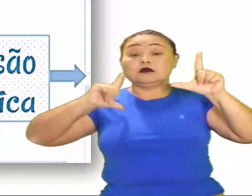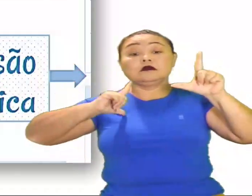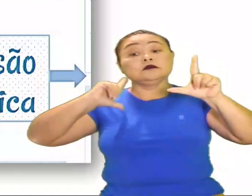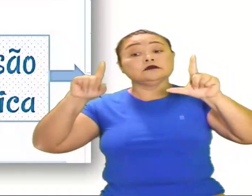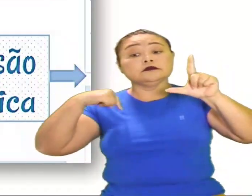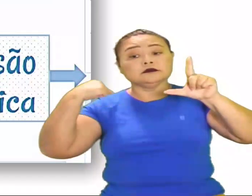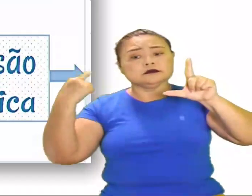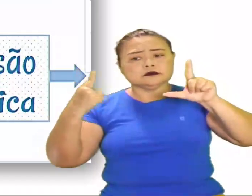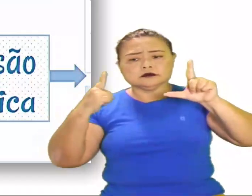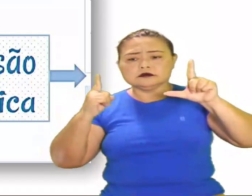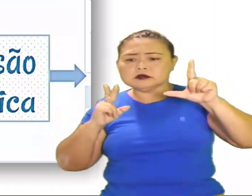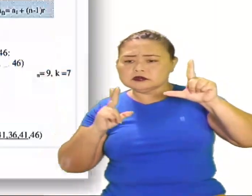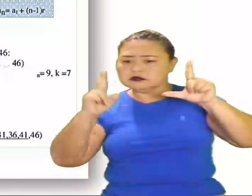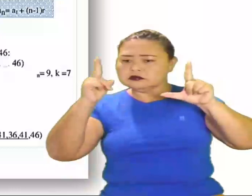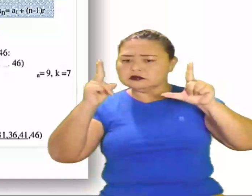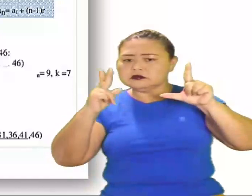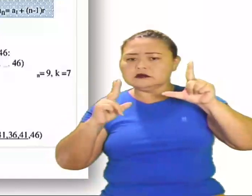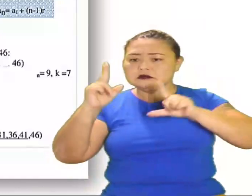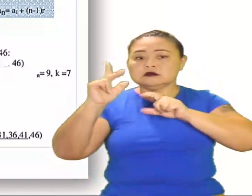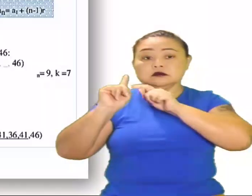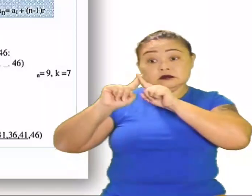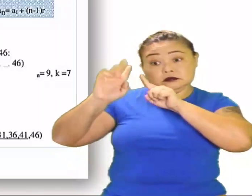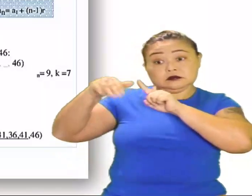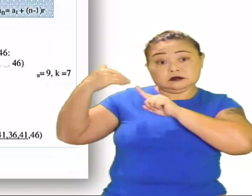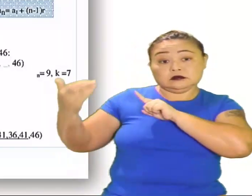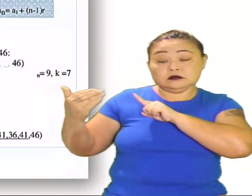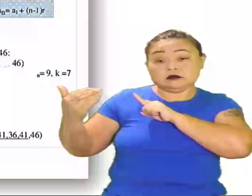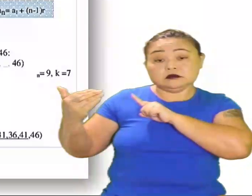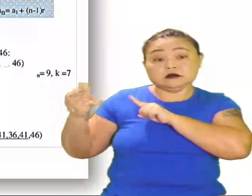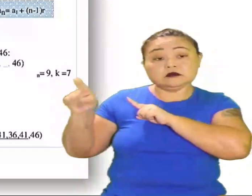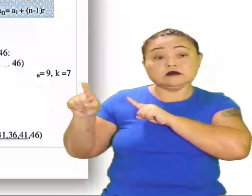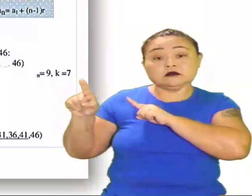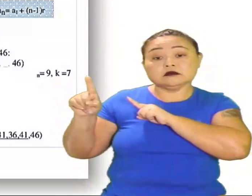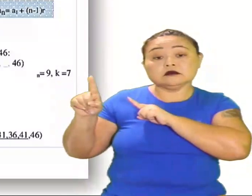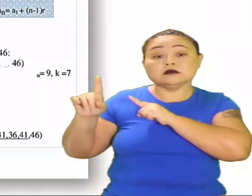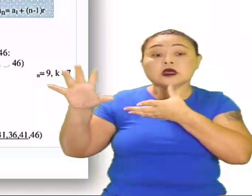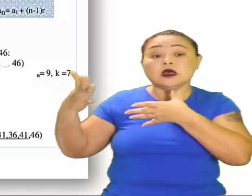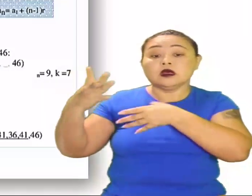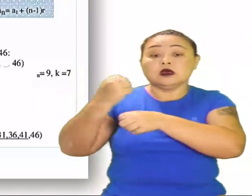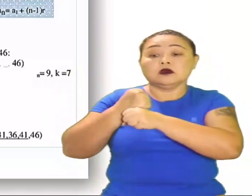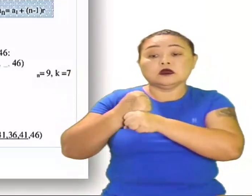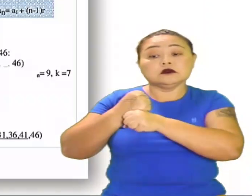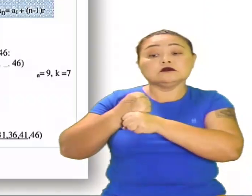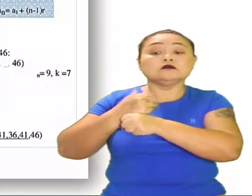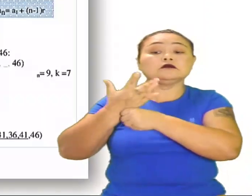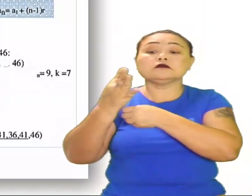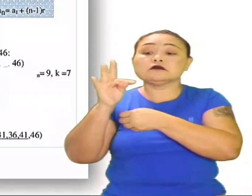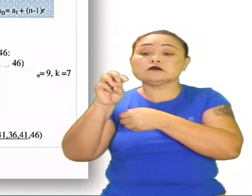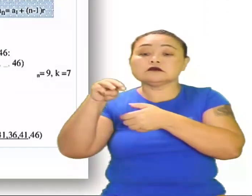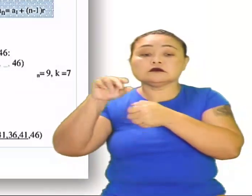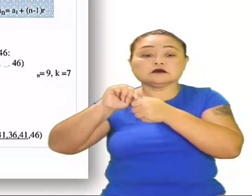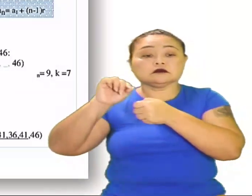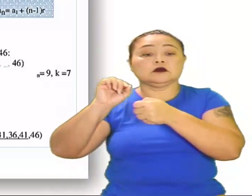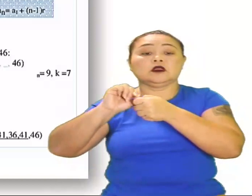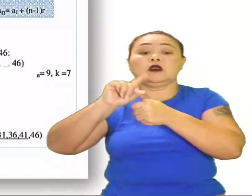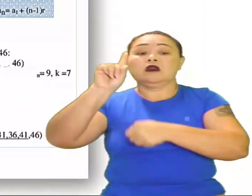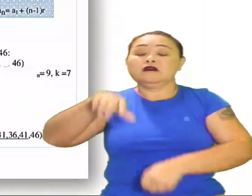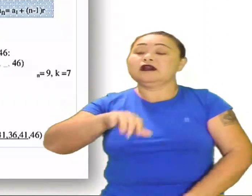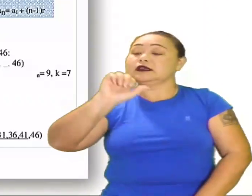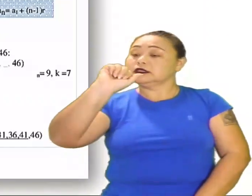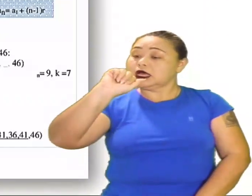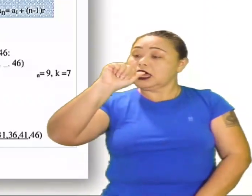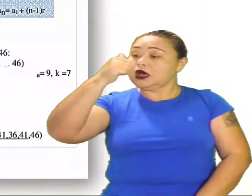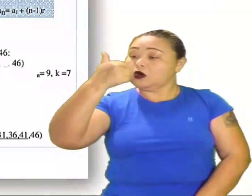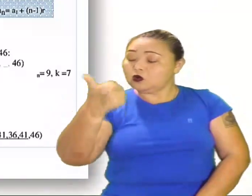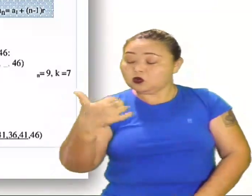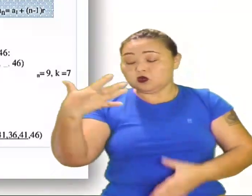gente recortou em dois pedacinhos, ó. E aí a gente vem aqui para a soma dos termos, né? O somatório, onde a gente faz o A1 mais